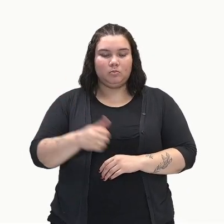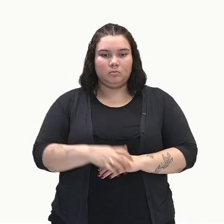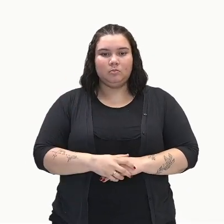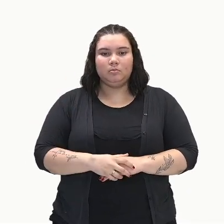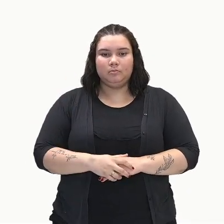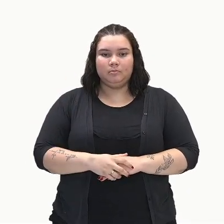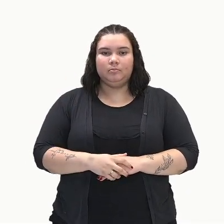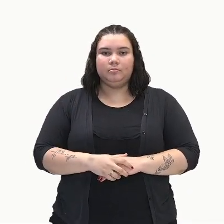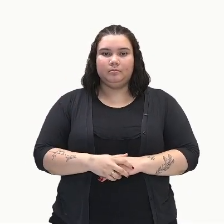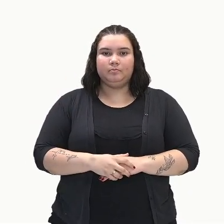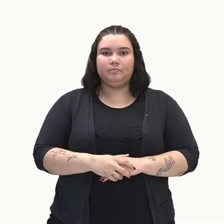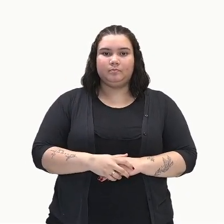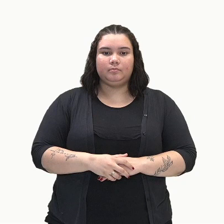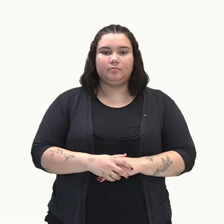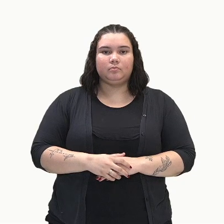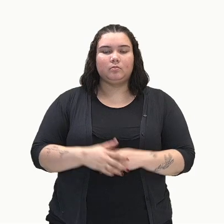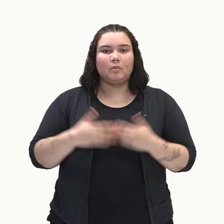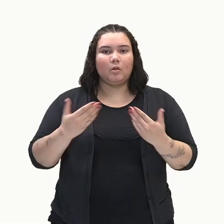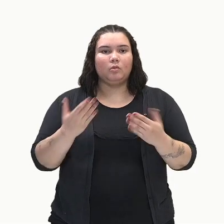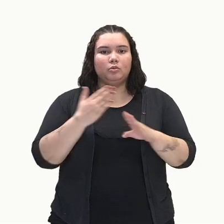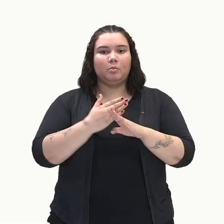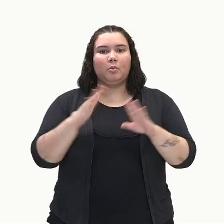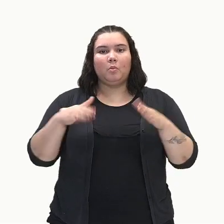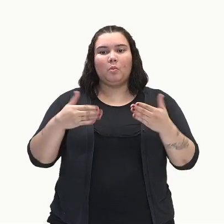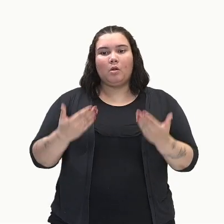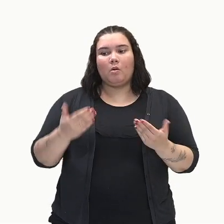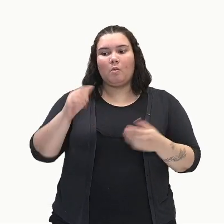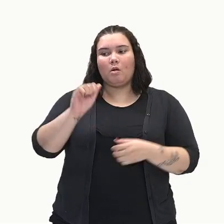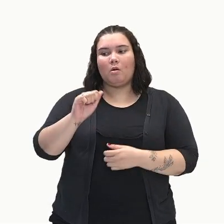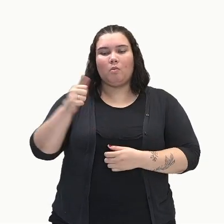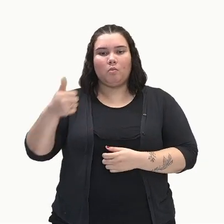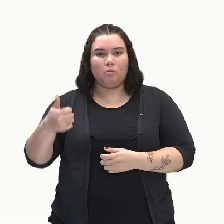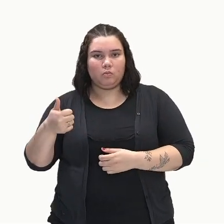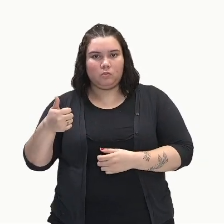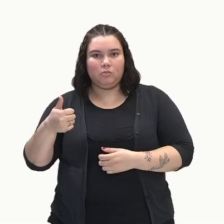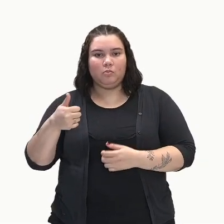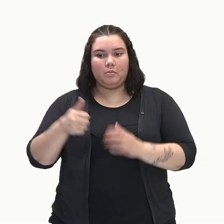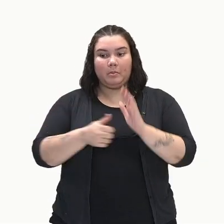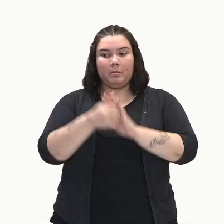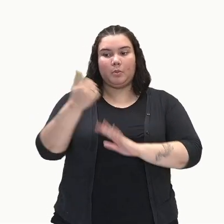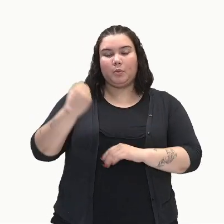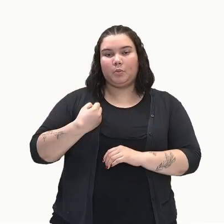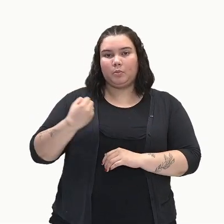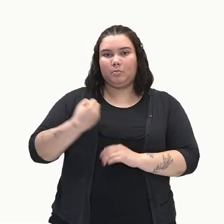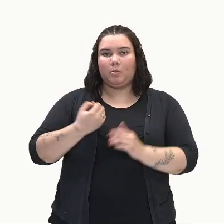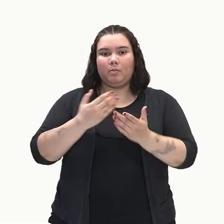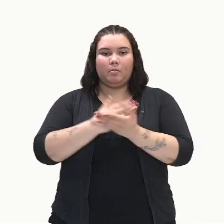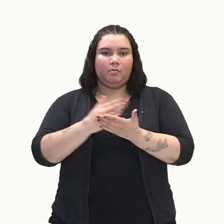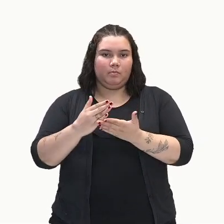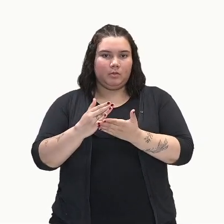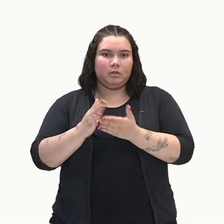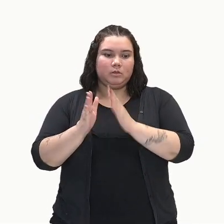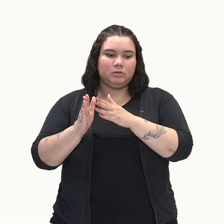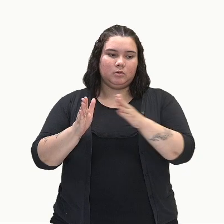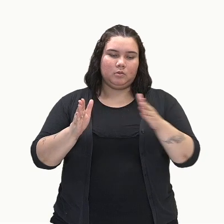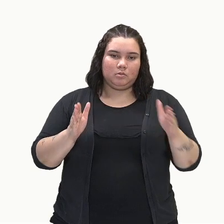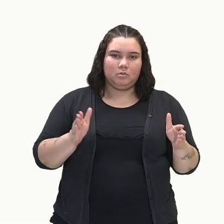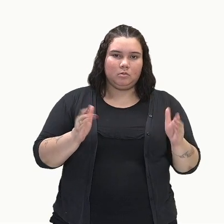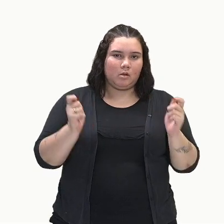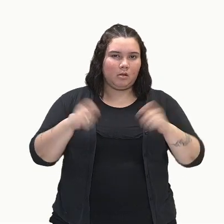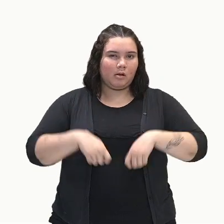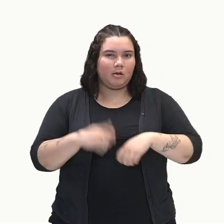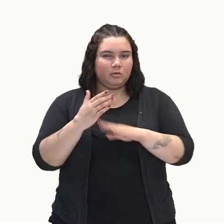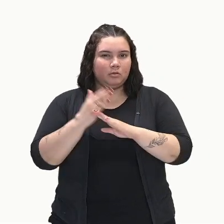Ele quer saber qual é o primeiro termo dessa sequência. Qual é o primeiro número que vai iniciar a sequência. Dá para a gente